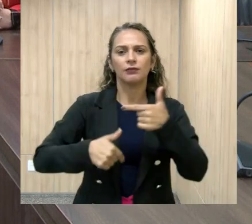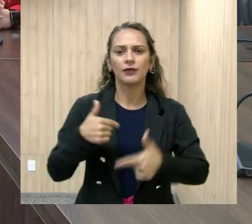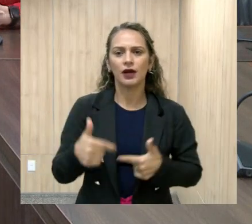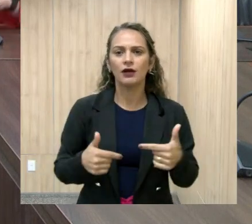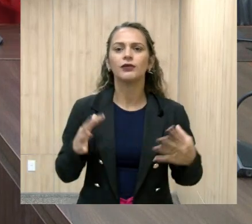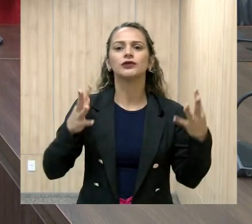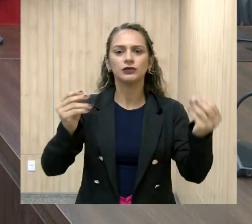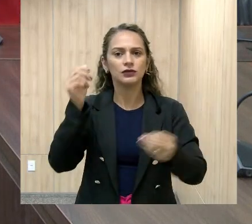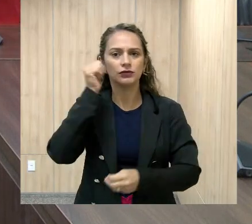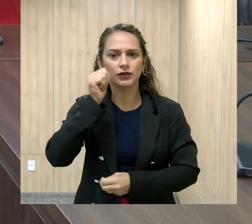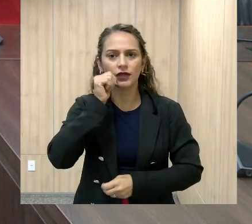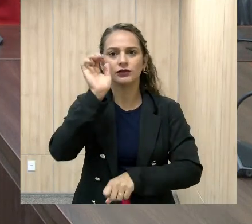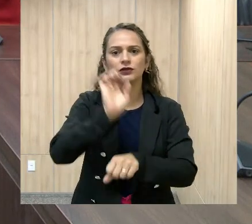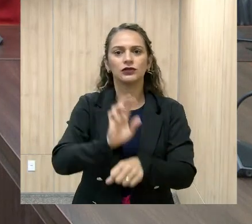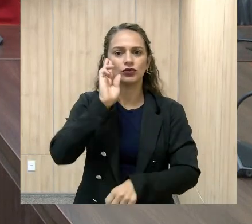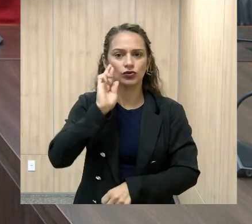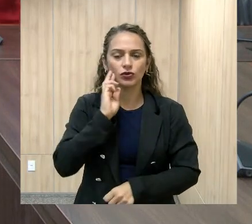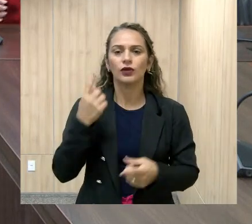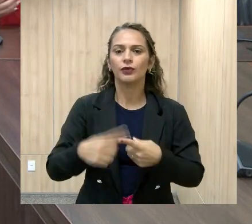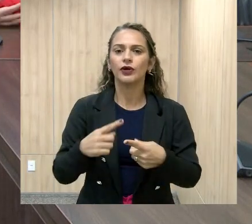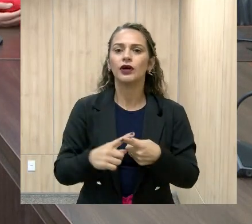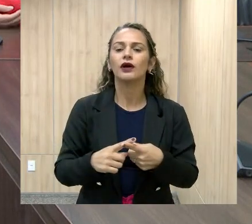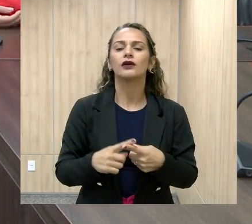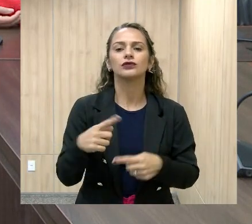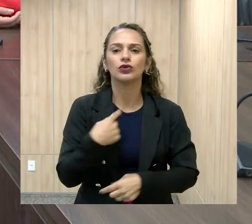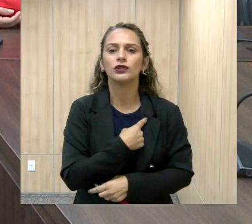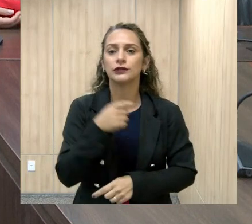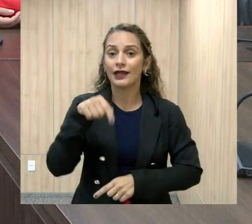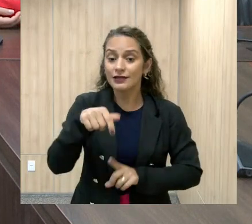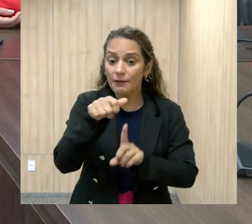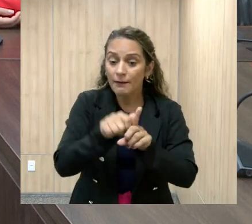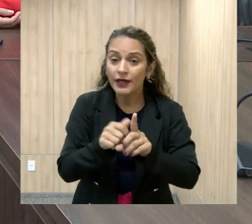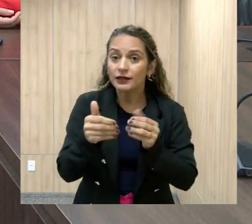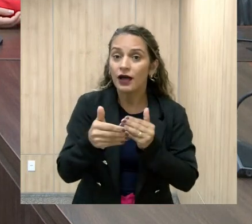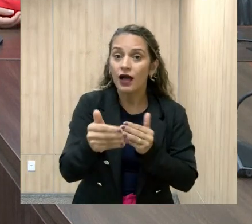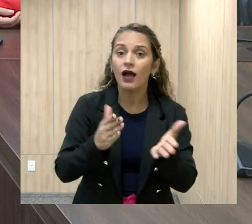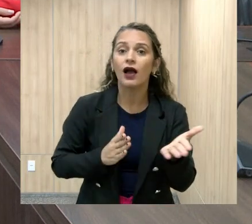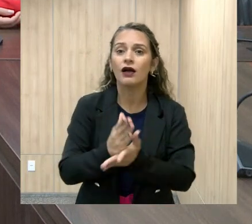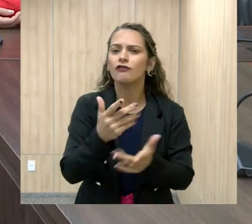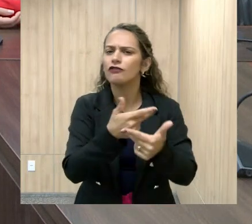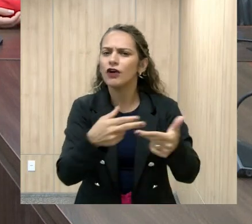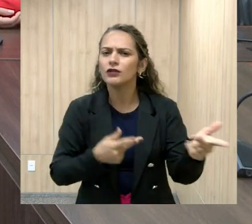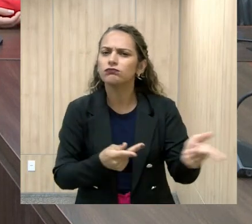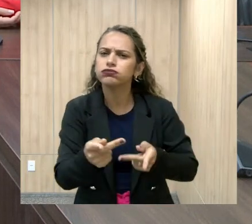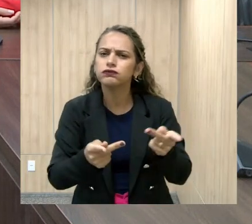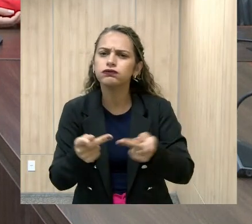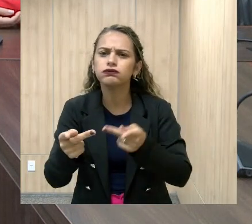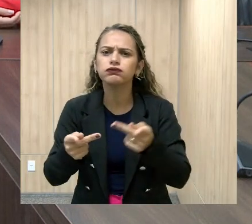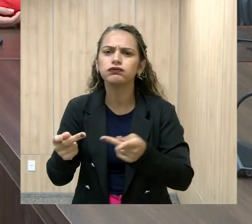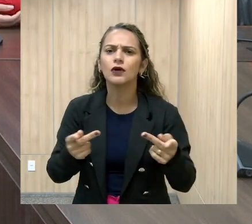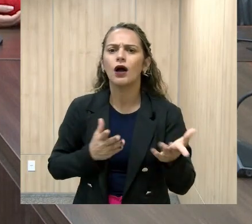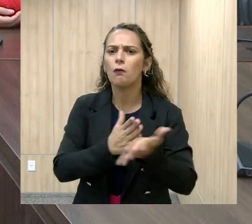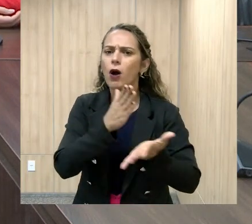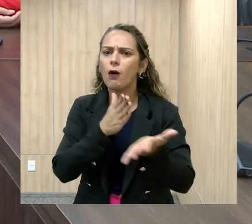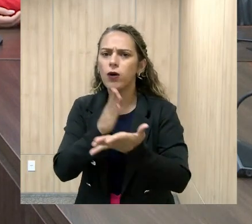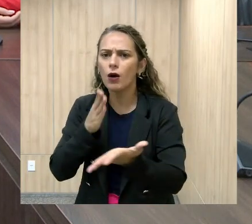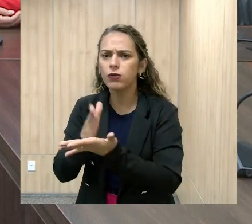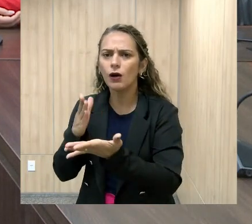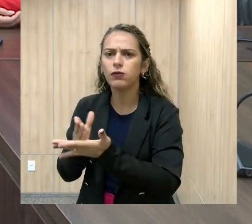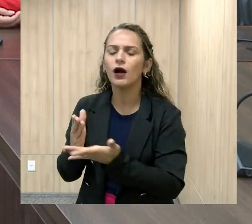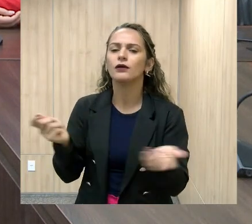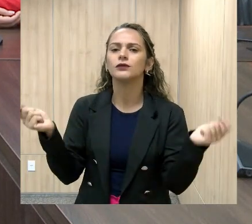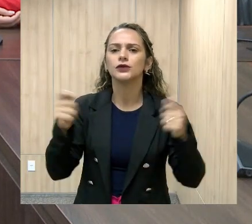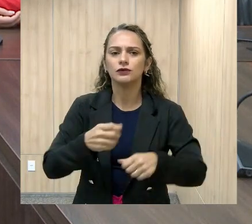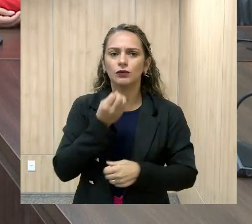Digno Para as mulheres do Estado de Rondônia que realmente nós possamos nesse mês aprovar diversos projetos de leis que